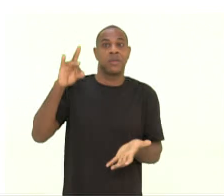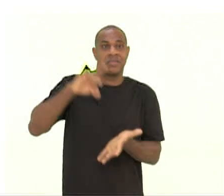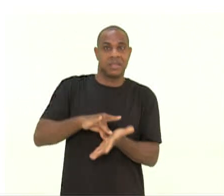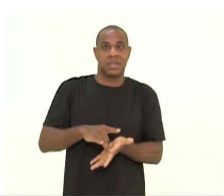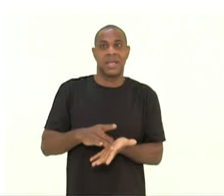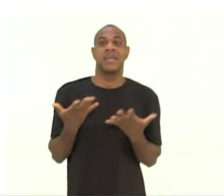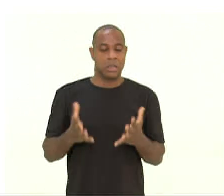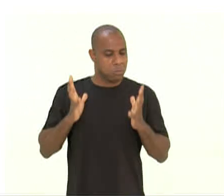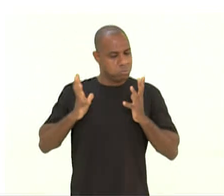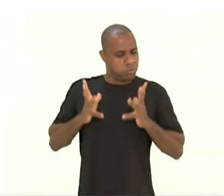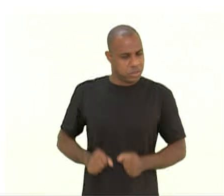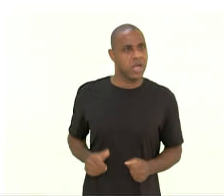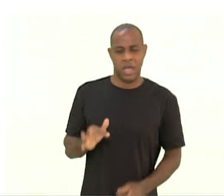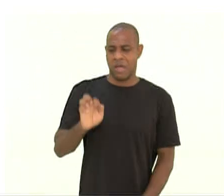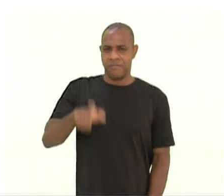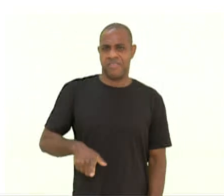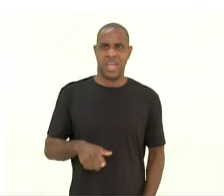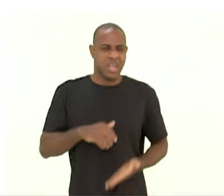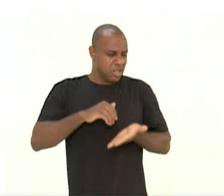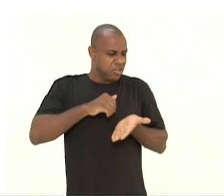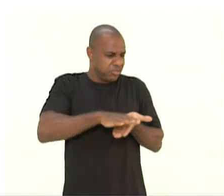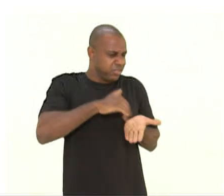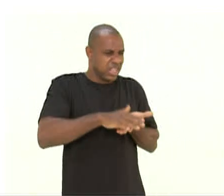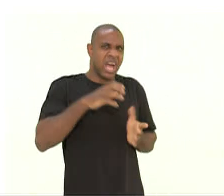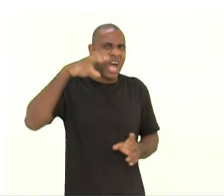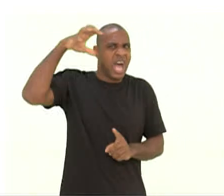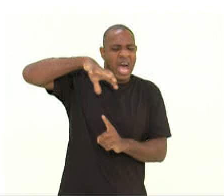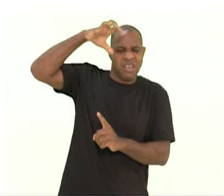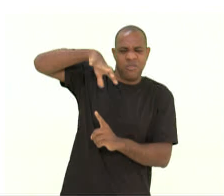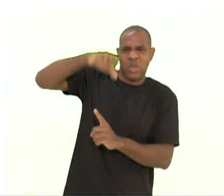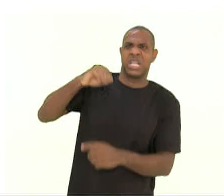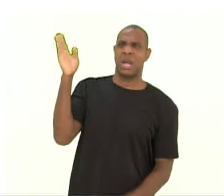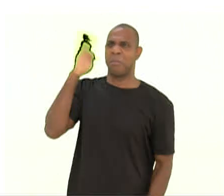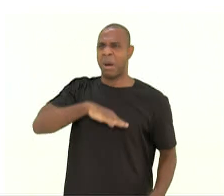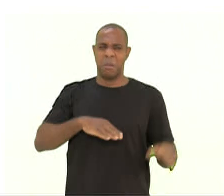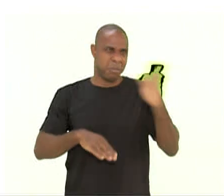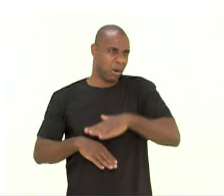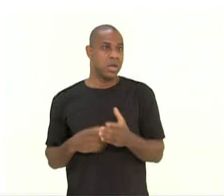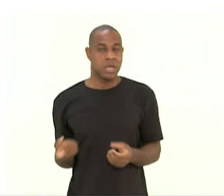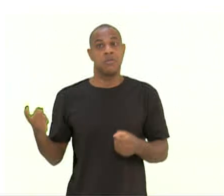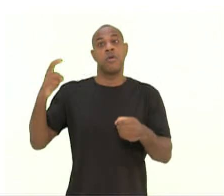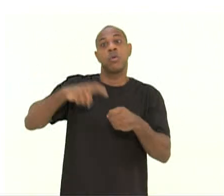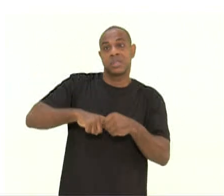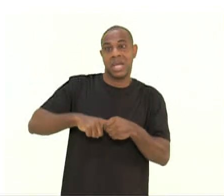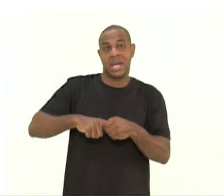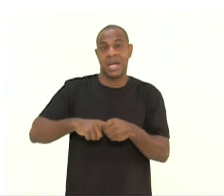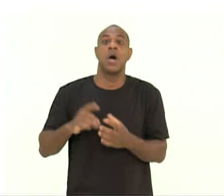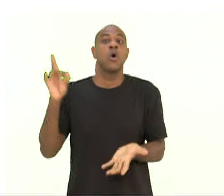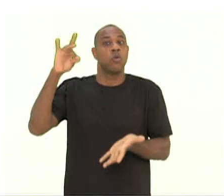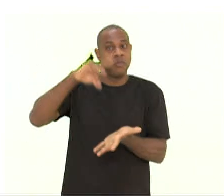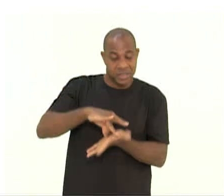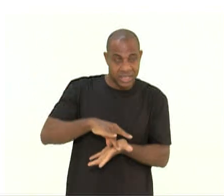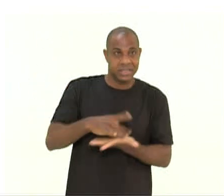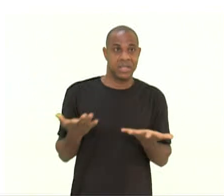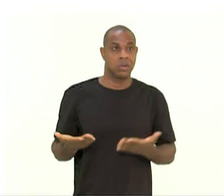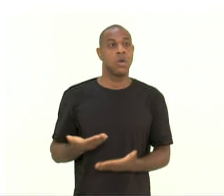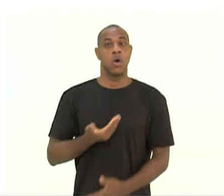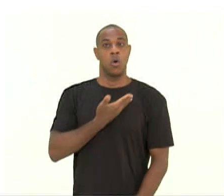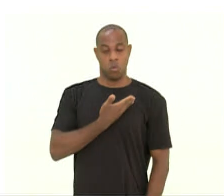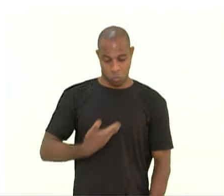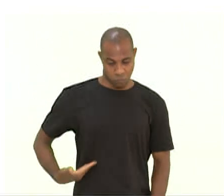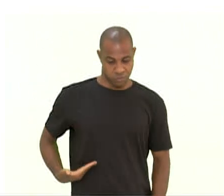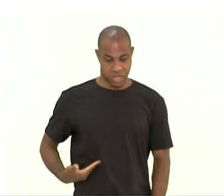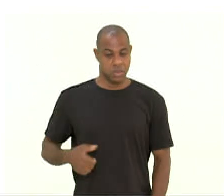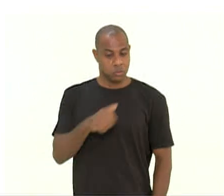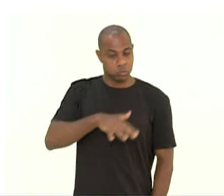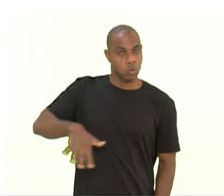a fé, tirar todas as influências que a fé recebeu ao longo do tempo e voltar às origens dela. Então, um governo onde todos